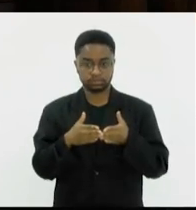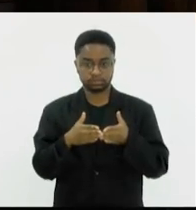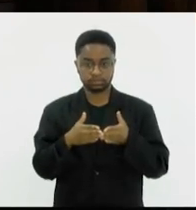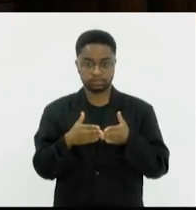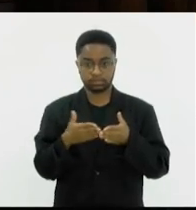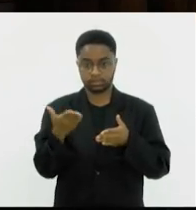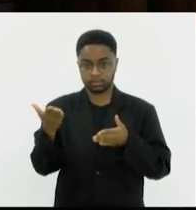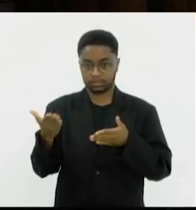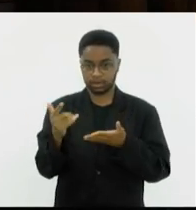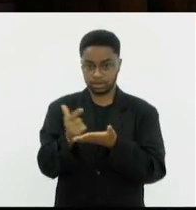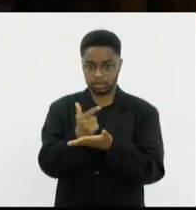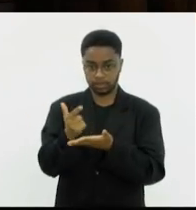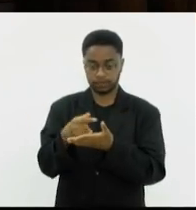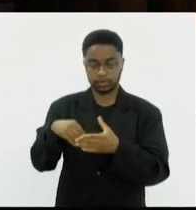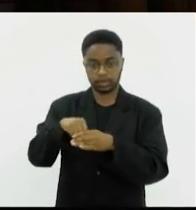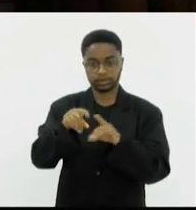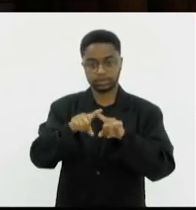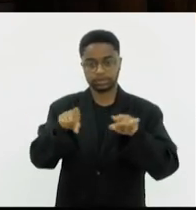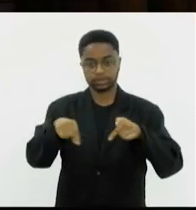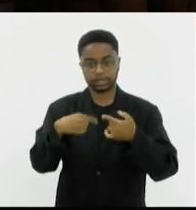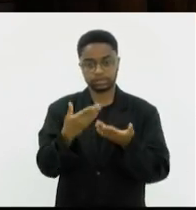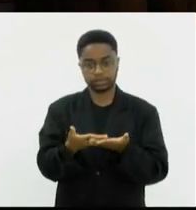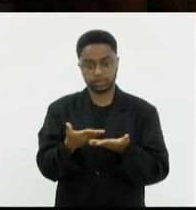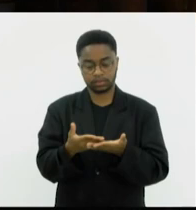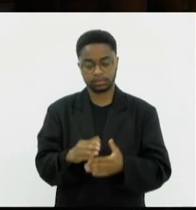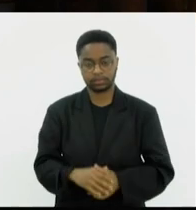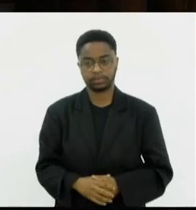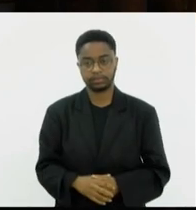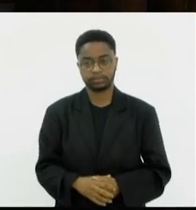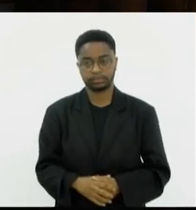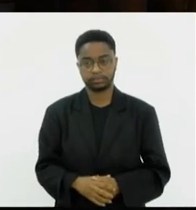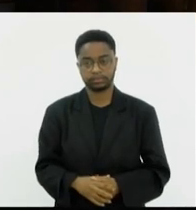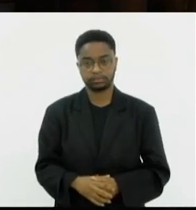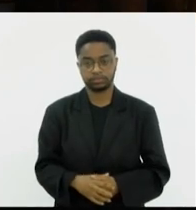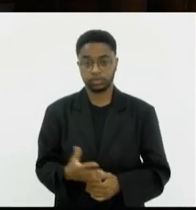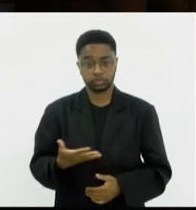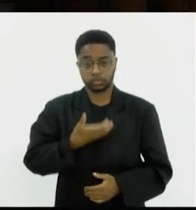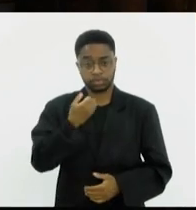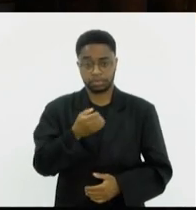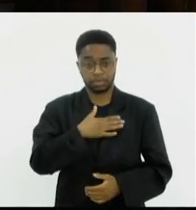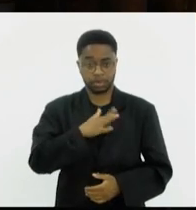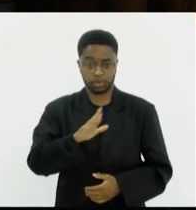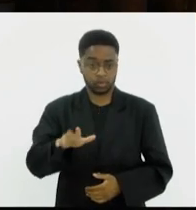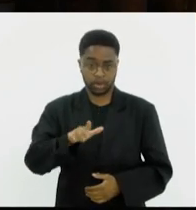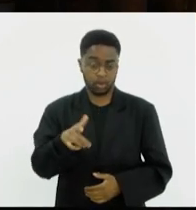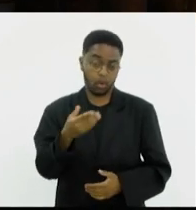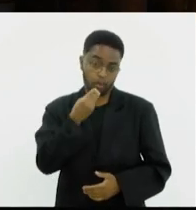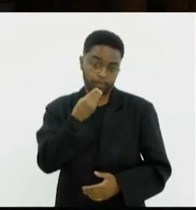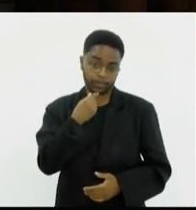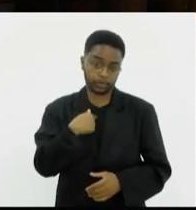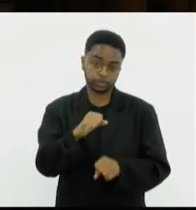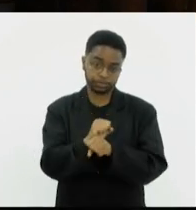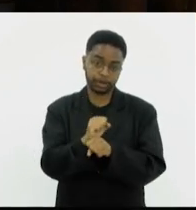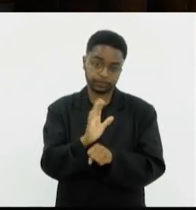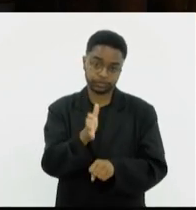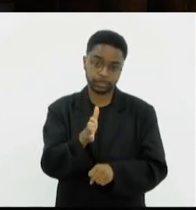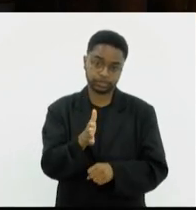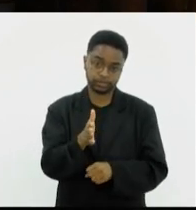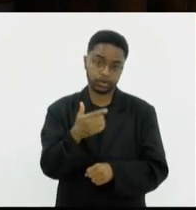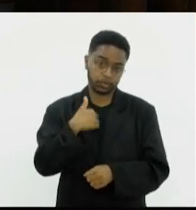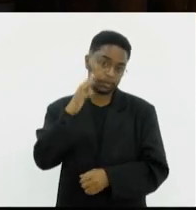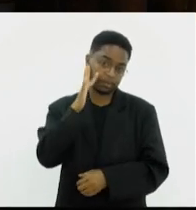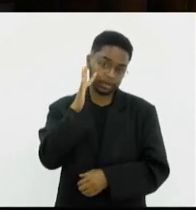excrescência aqui dentro das salas de aula. Não é nenhuma surpresa para mim. É claro que eu já esperava que o